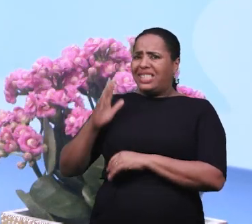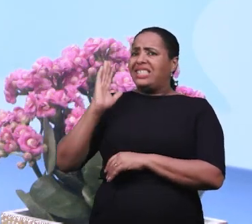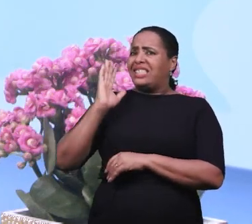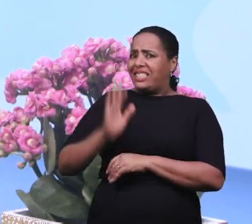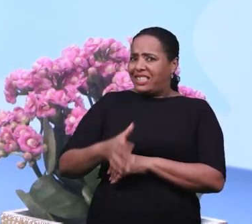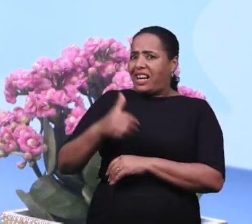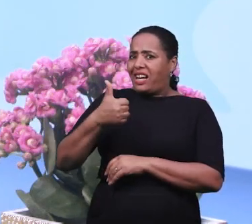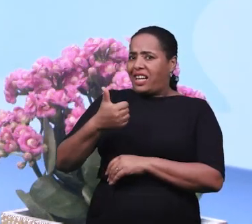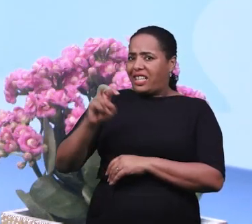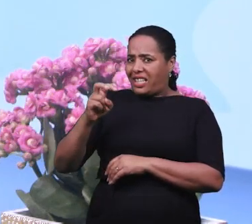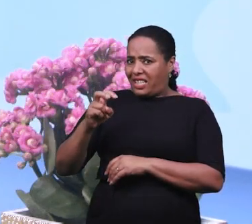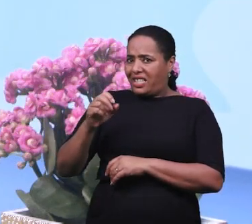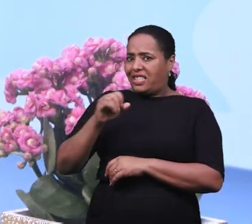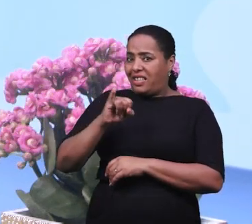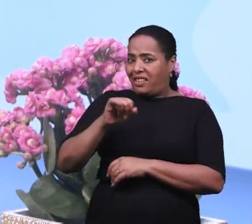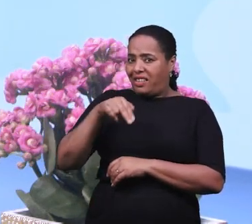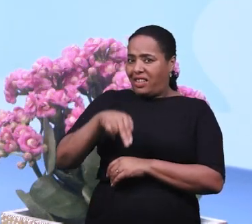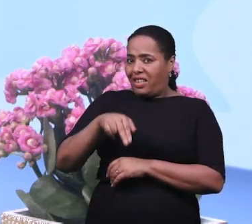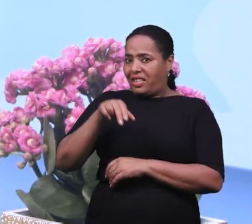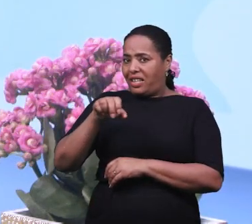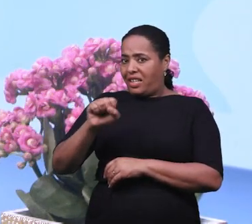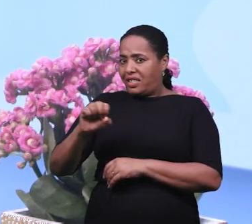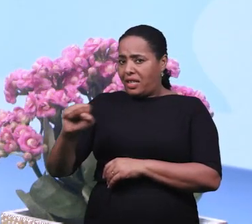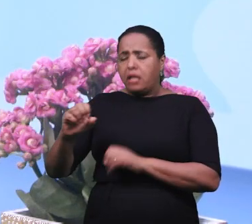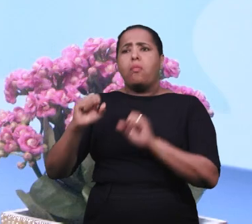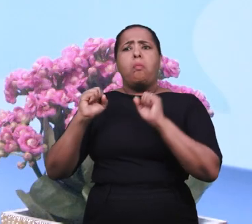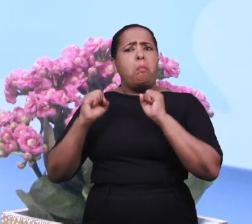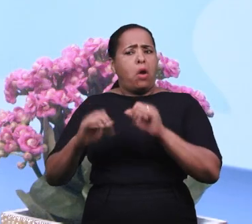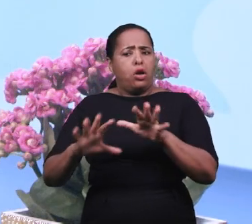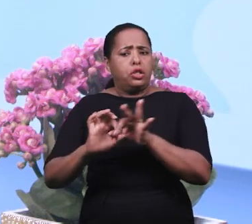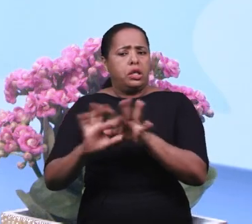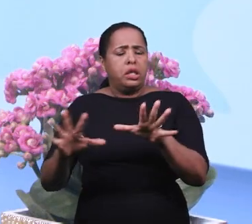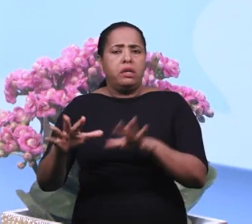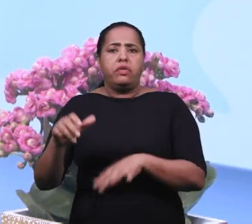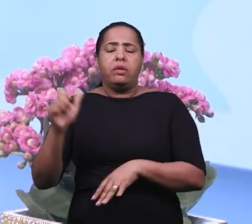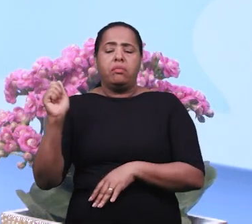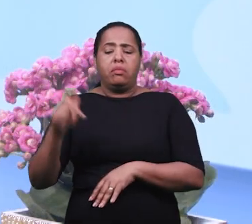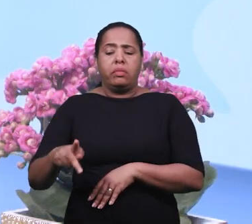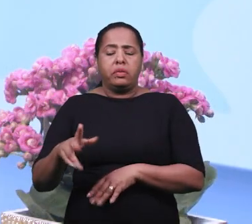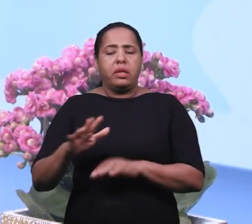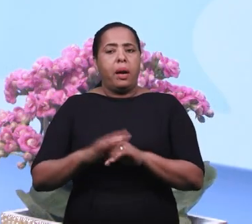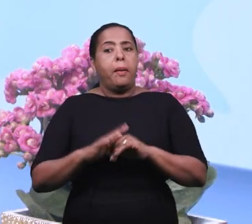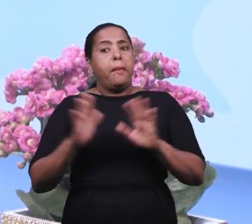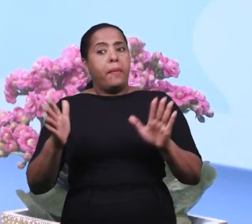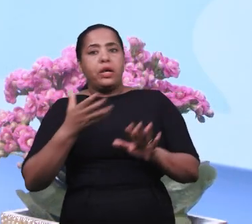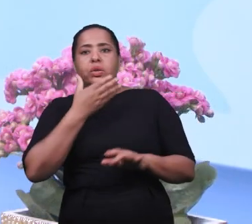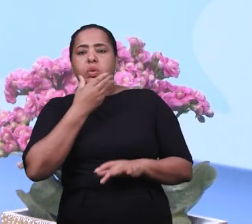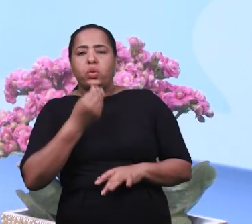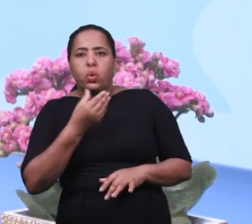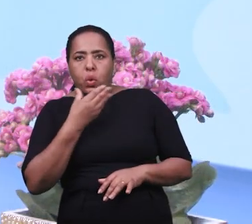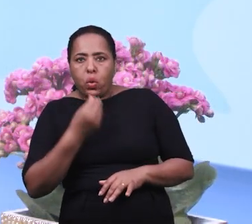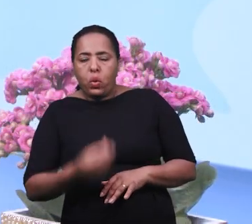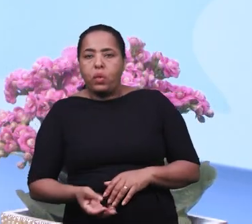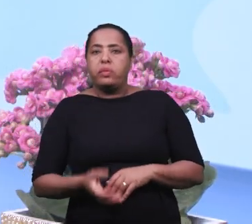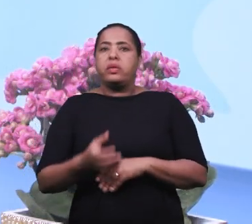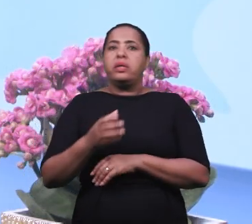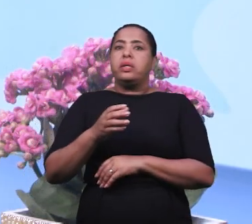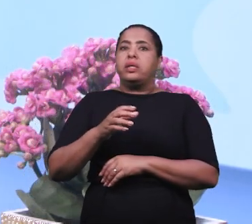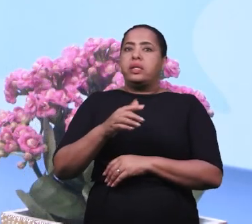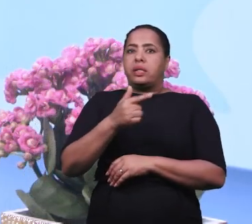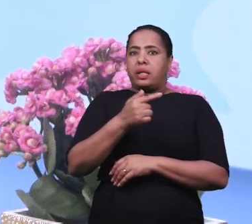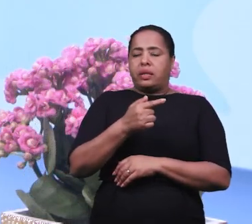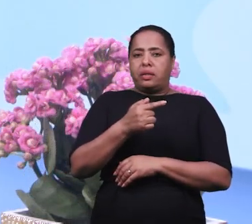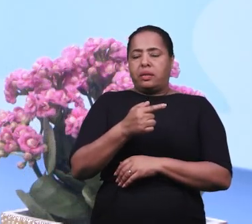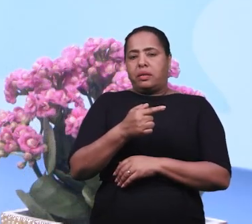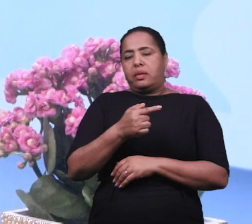anos de INSS, ela pode se aposentar também, né? Desde que o homem tenha 65 anos e a mulher 62. Só que vamos